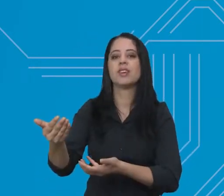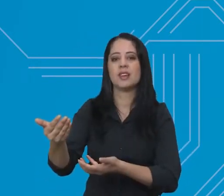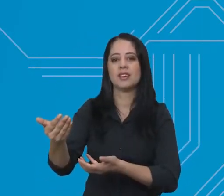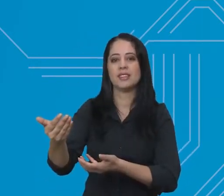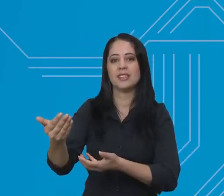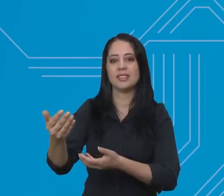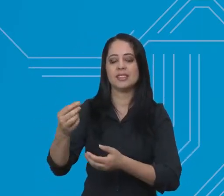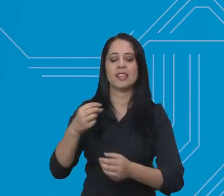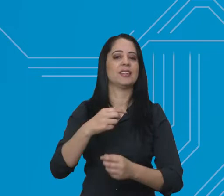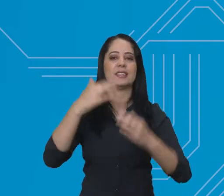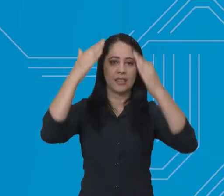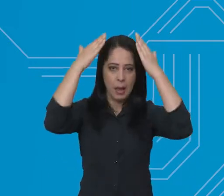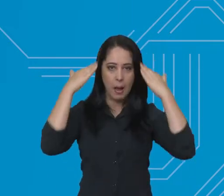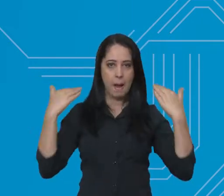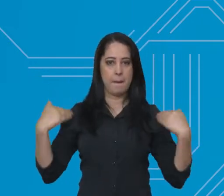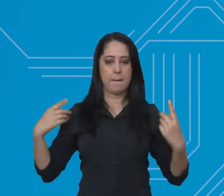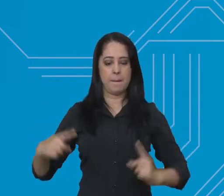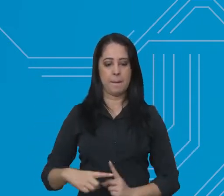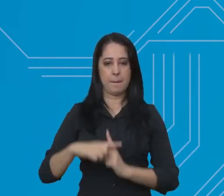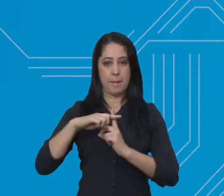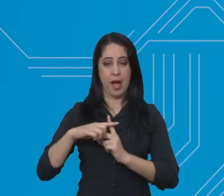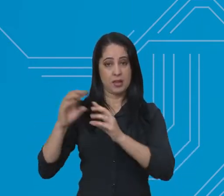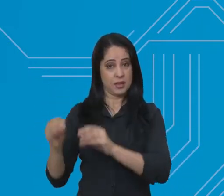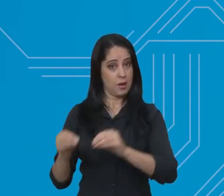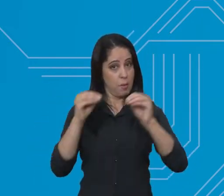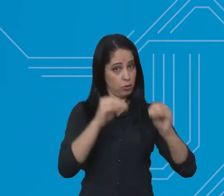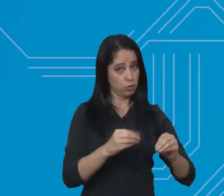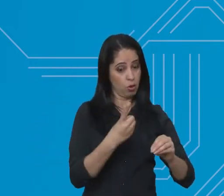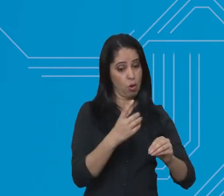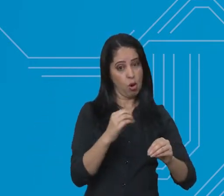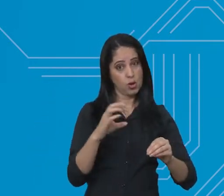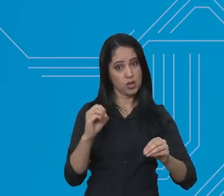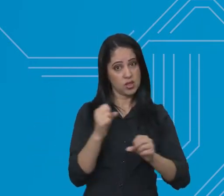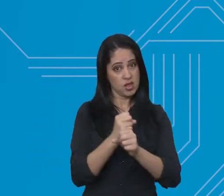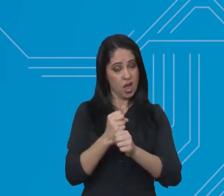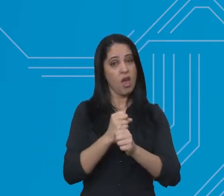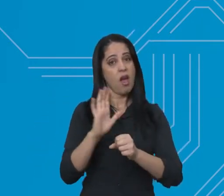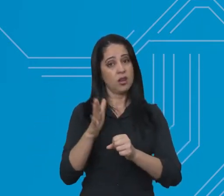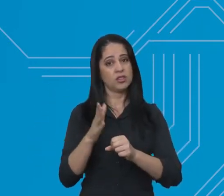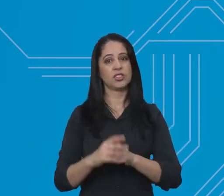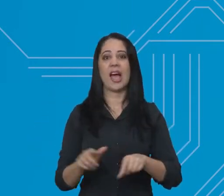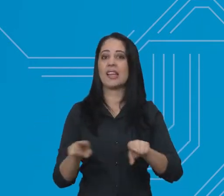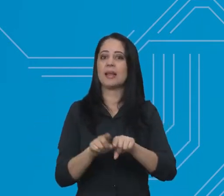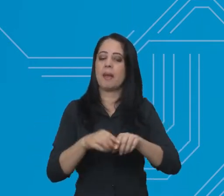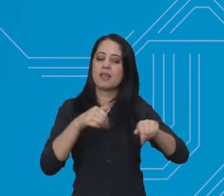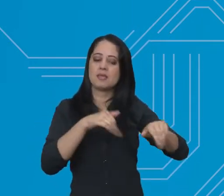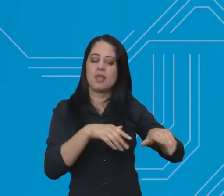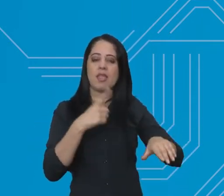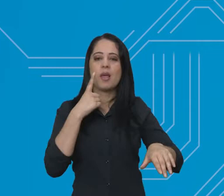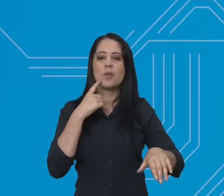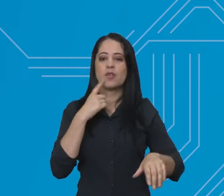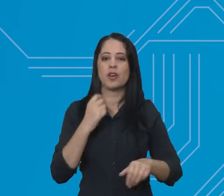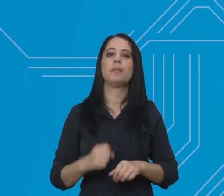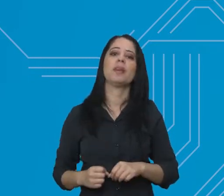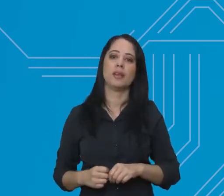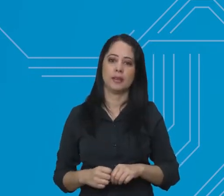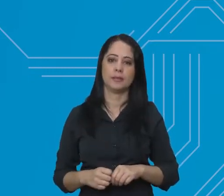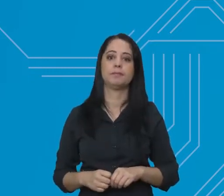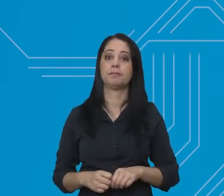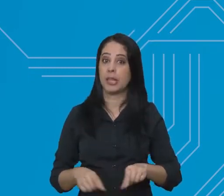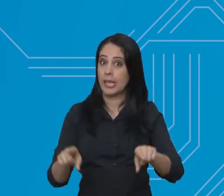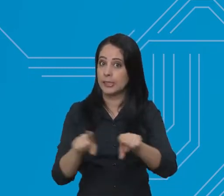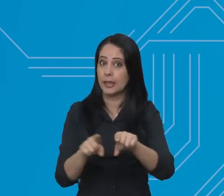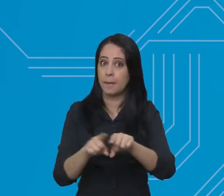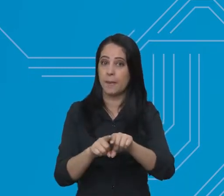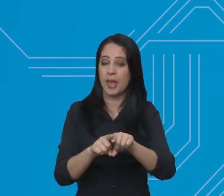da Madre Maria Teresa de Jesus Eucarístico em São José e discutir a importância da campanha Setembro Vermelho. Ainda temos também